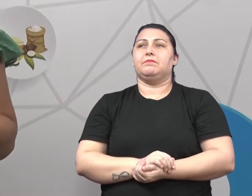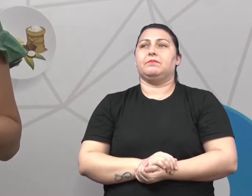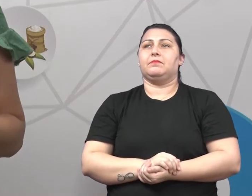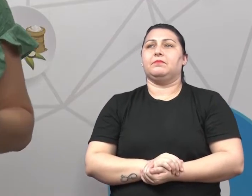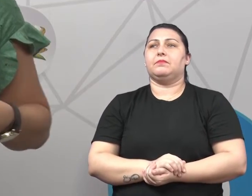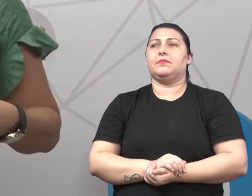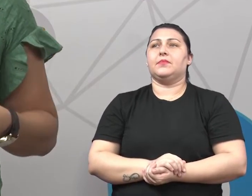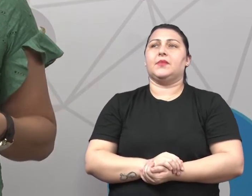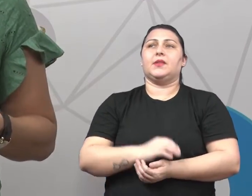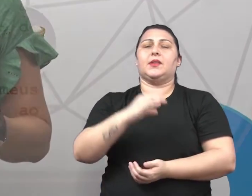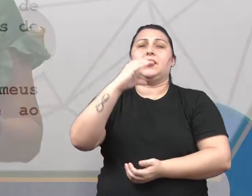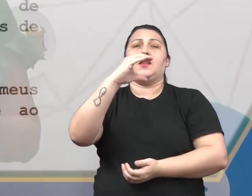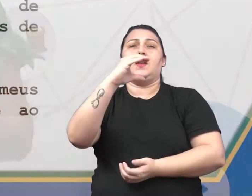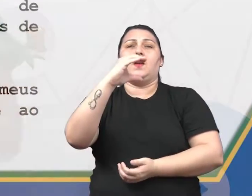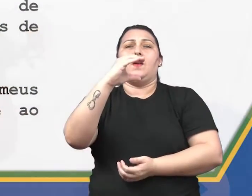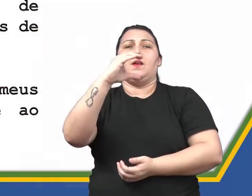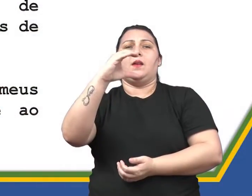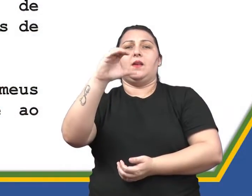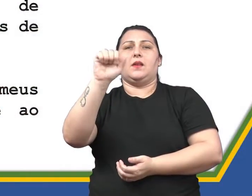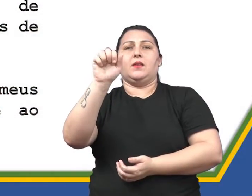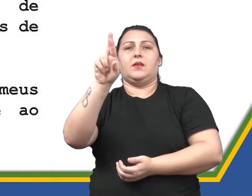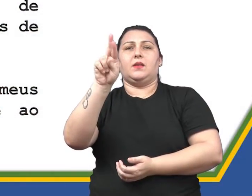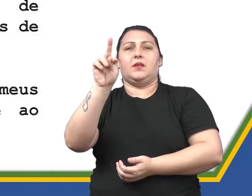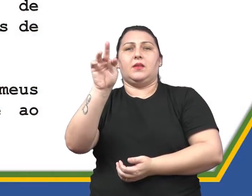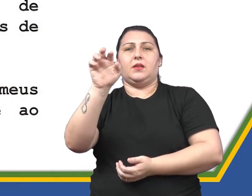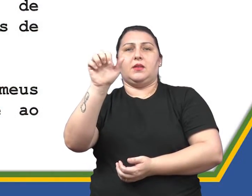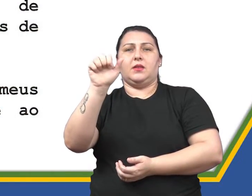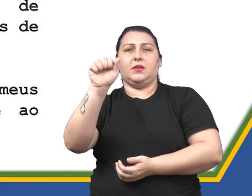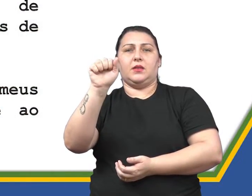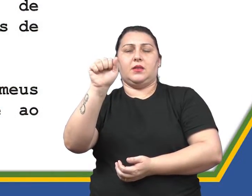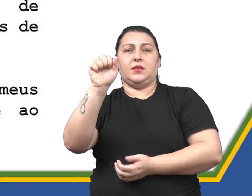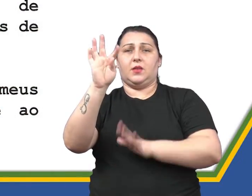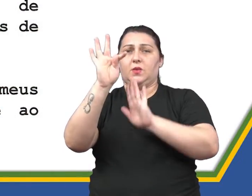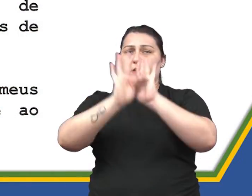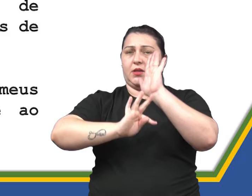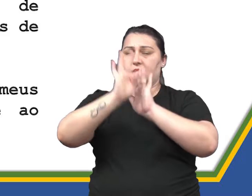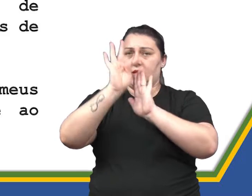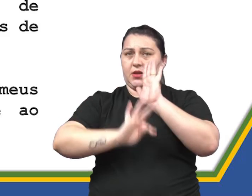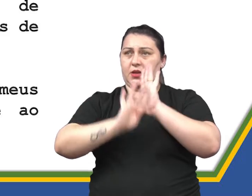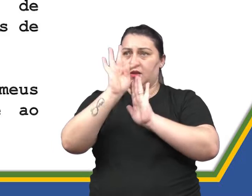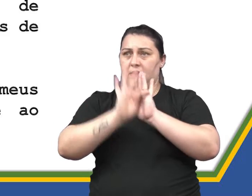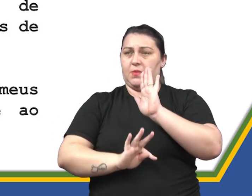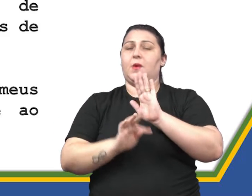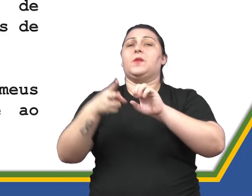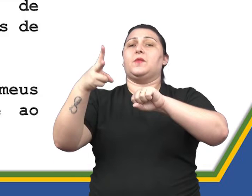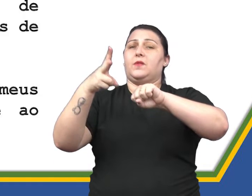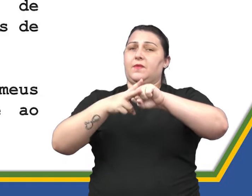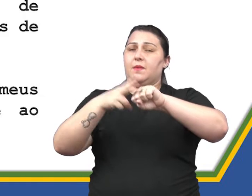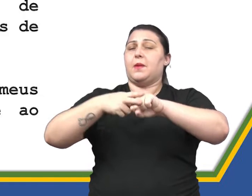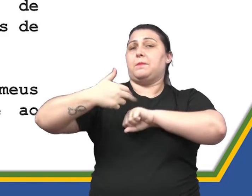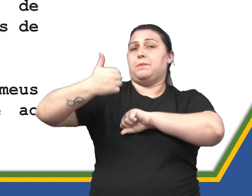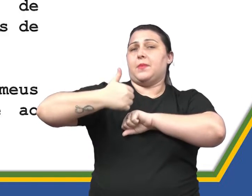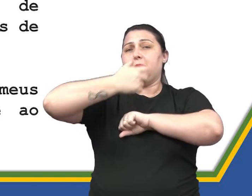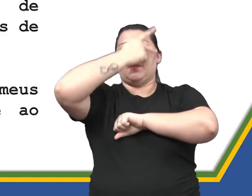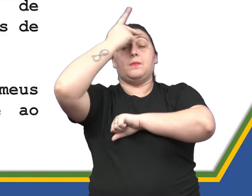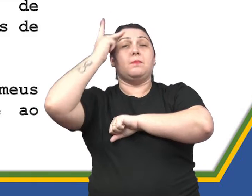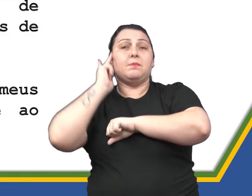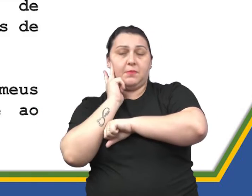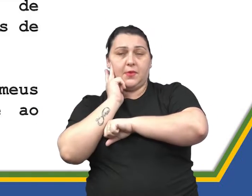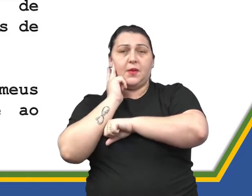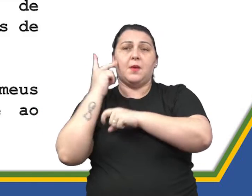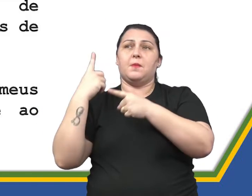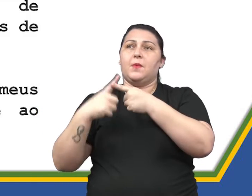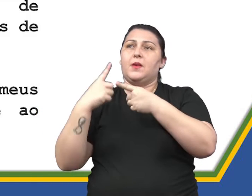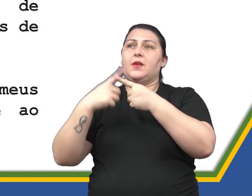O caráter subjetivo desse texto está marcado justamente por esses verbos na primeira pessoa, porque subjetivo